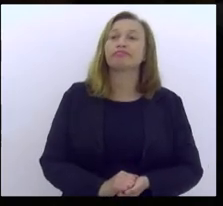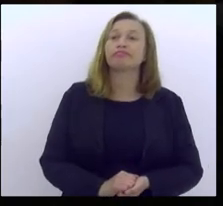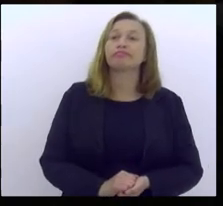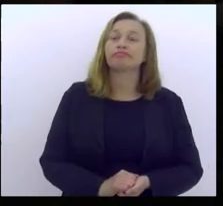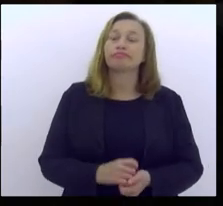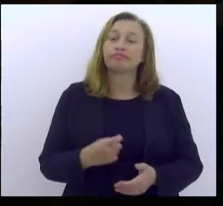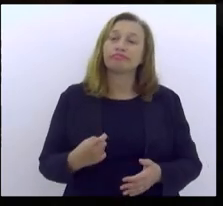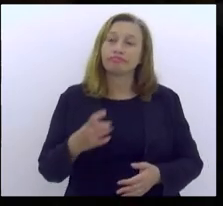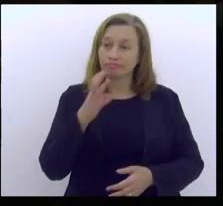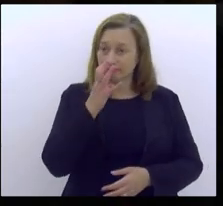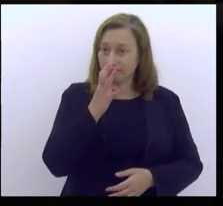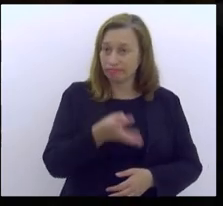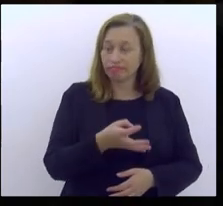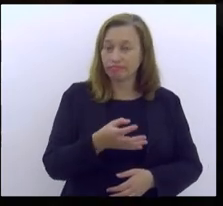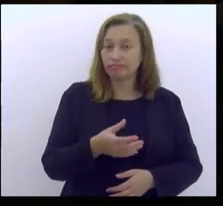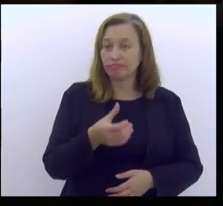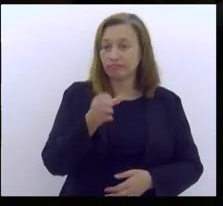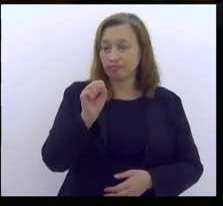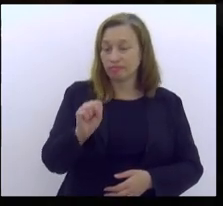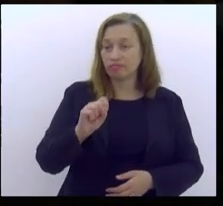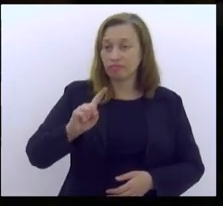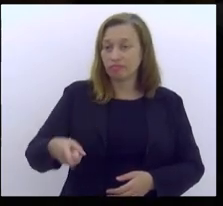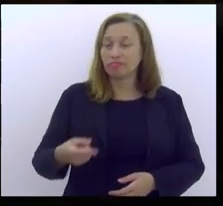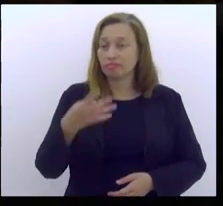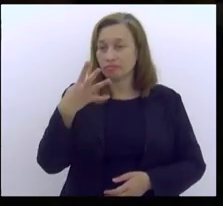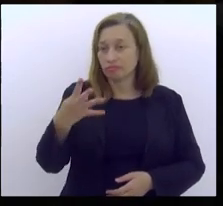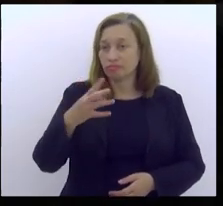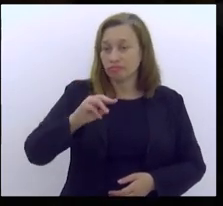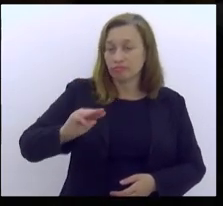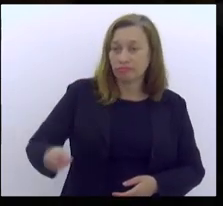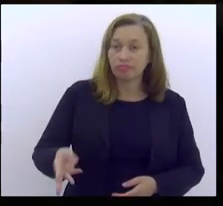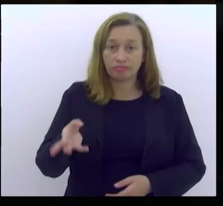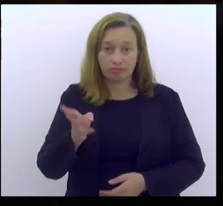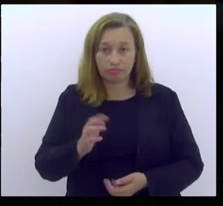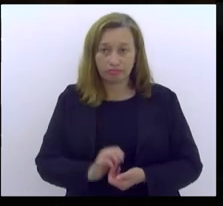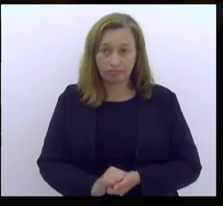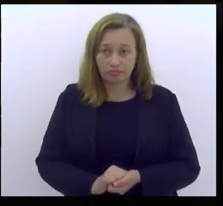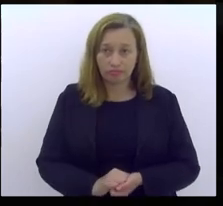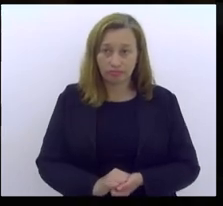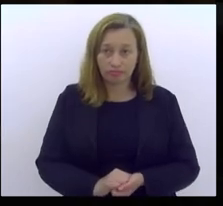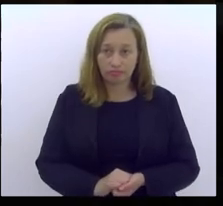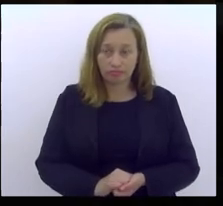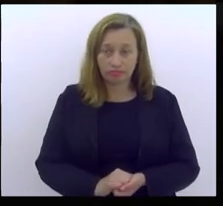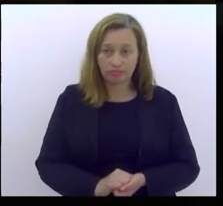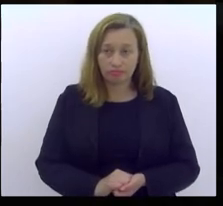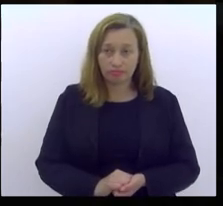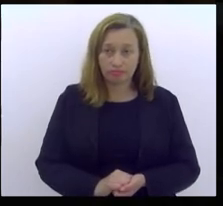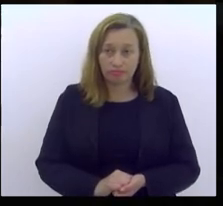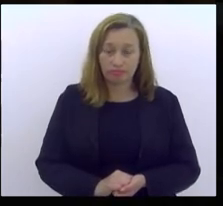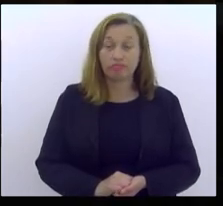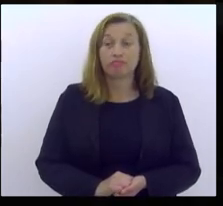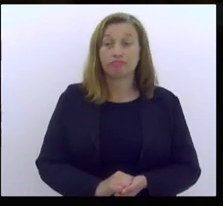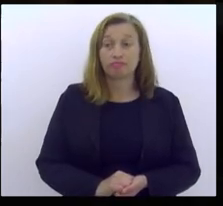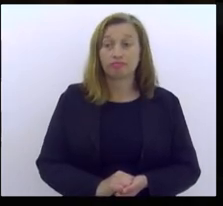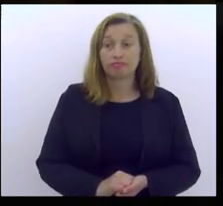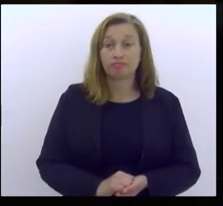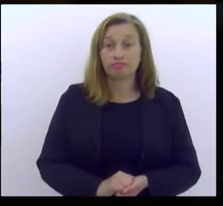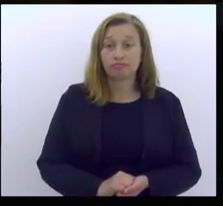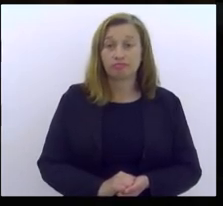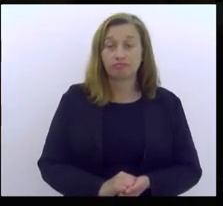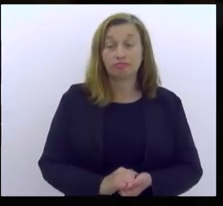acusa 8,4 bilhões de reais. É o popular rombo do Estado.